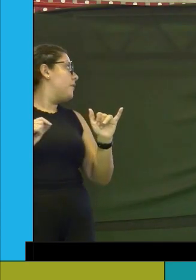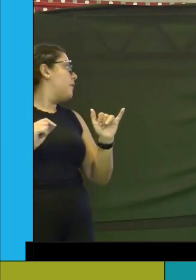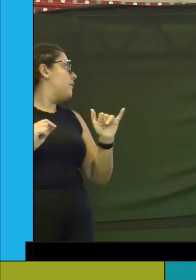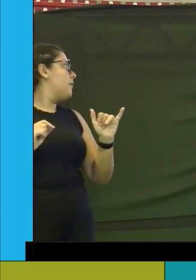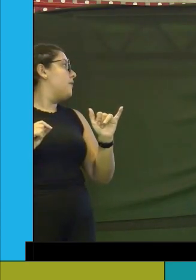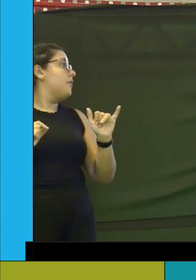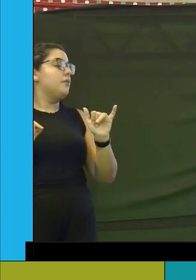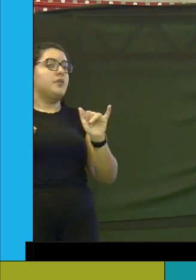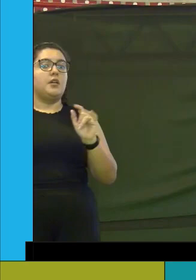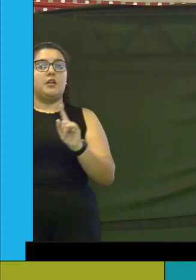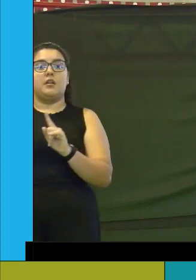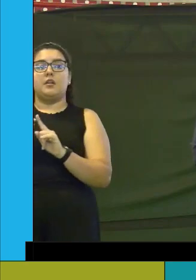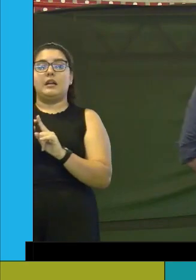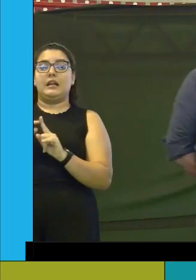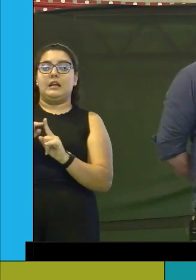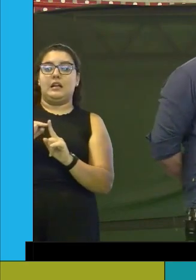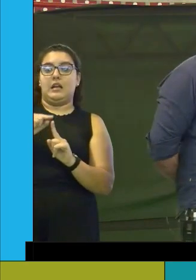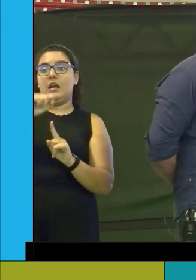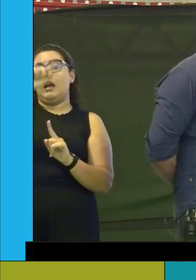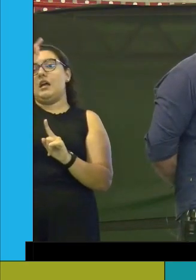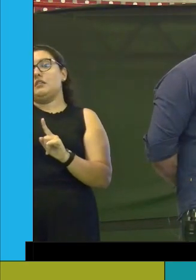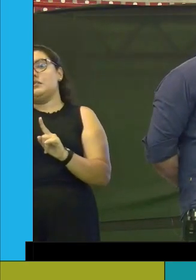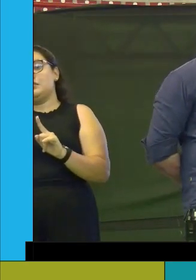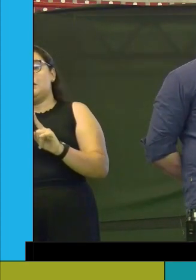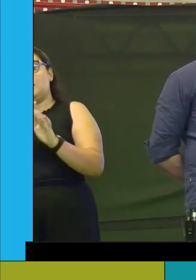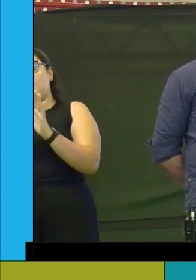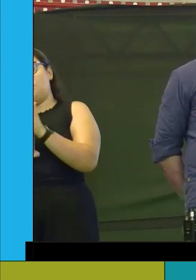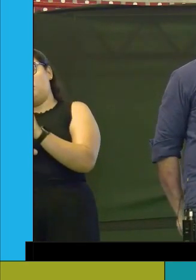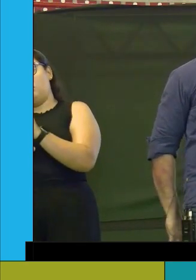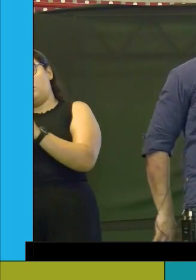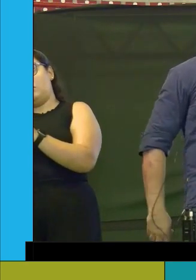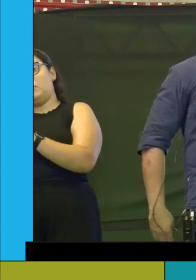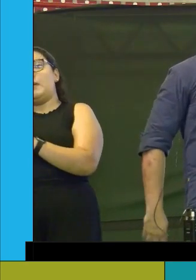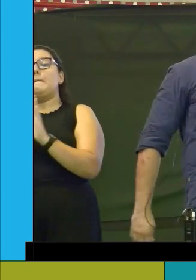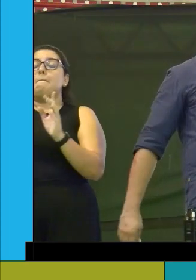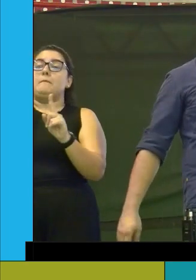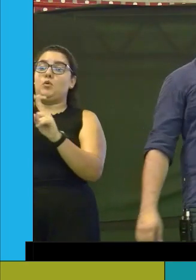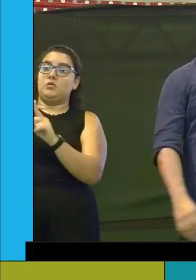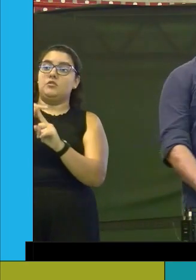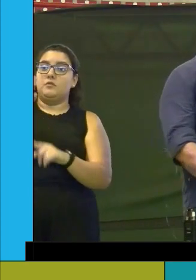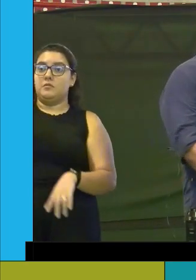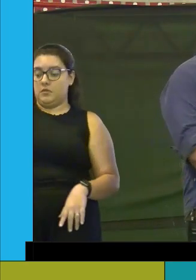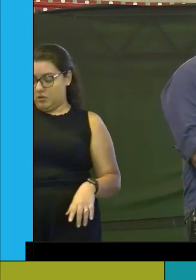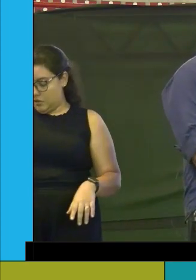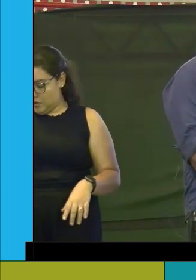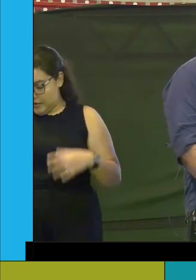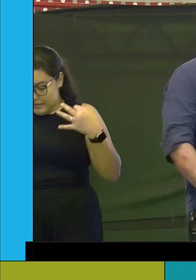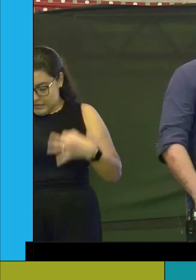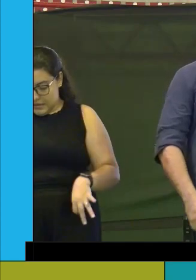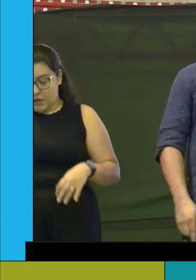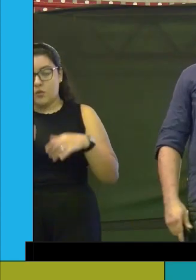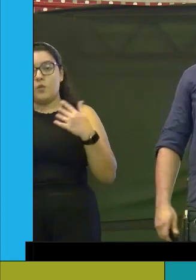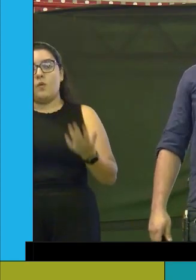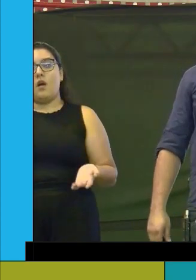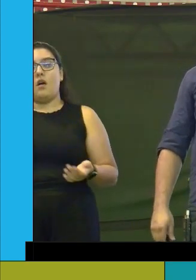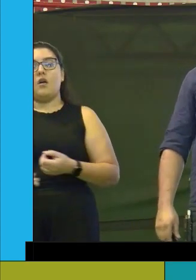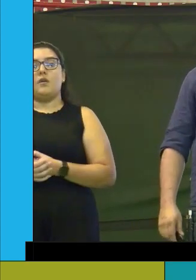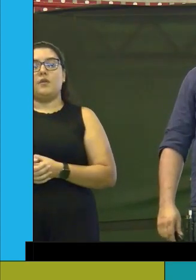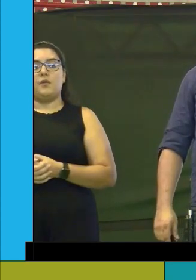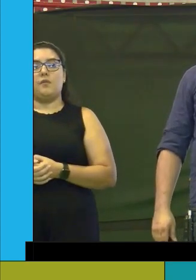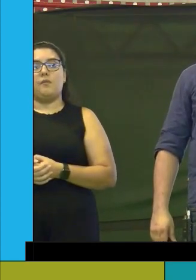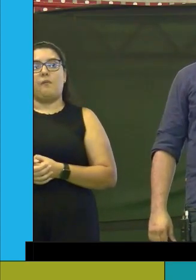Ela cresce. Se ela cresce, o B é positivo. Qual o item correto, pessoal? Olha o B